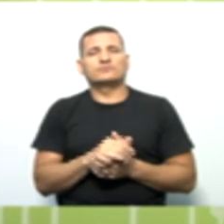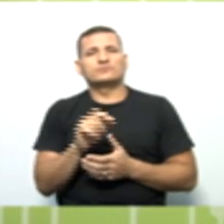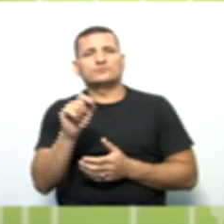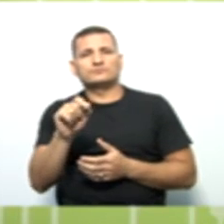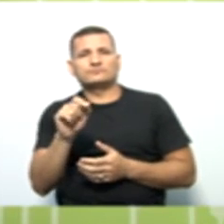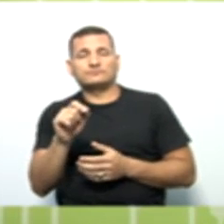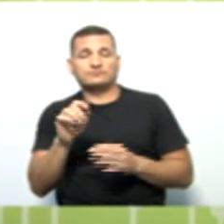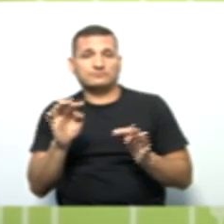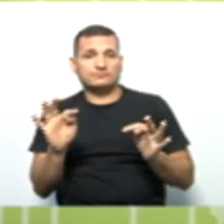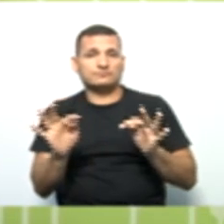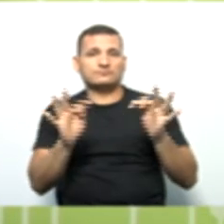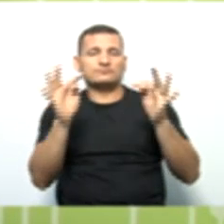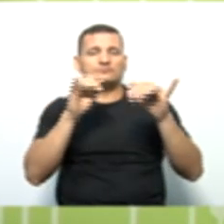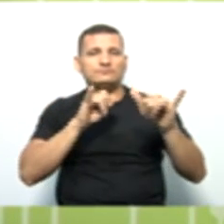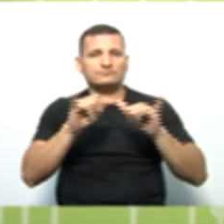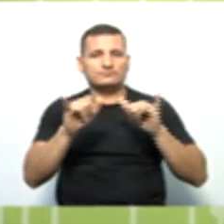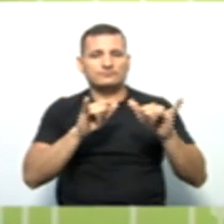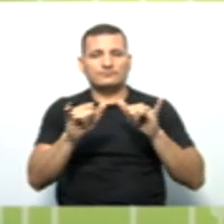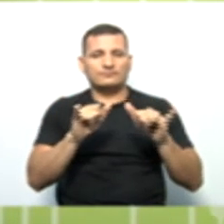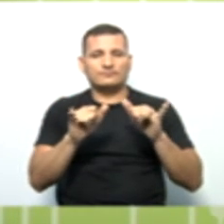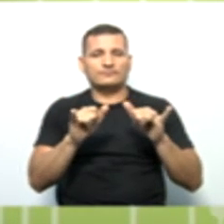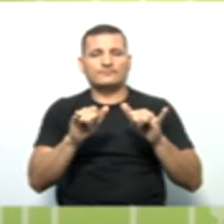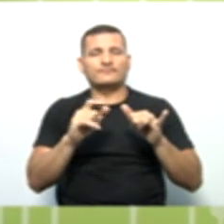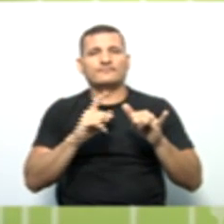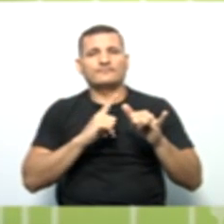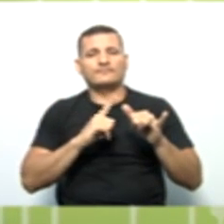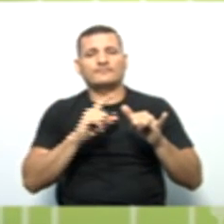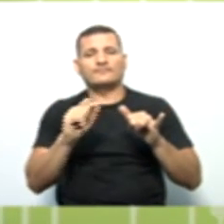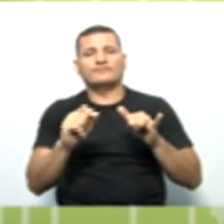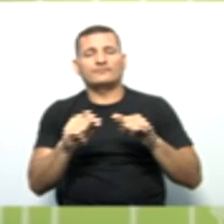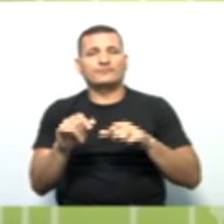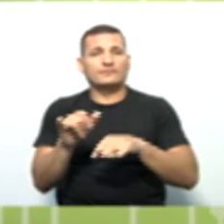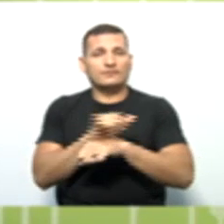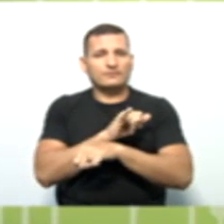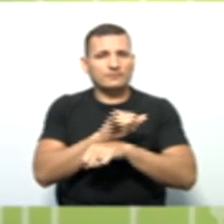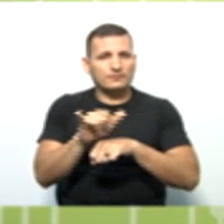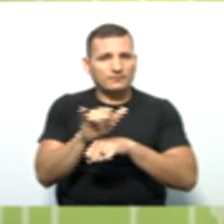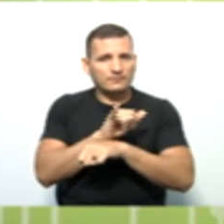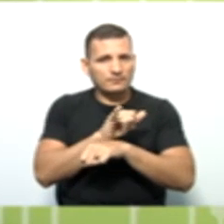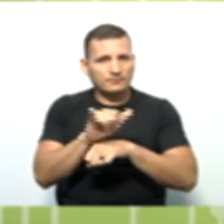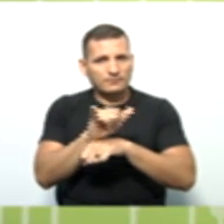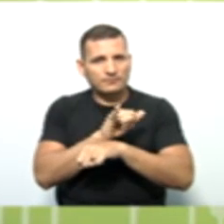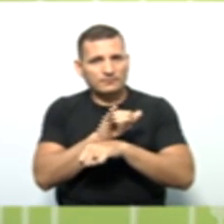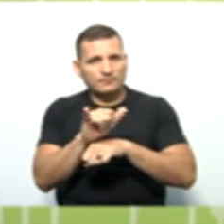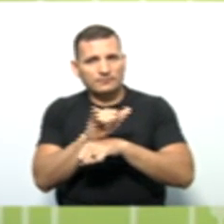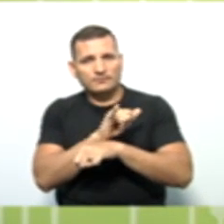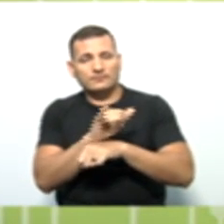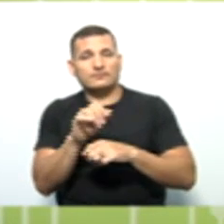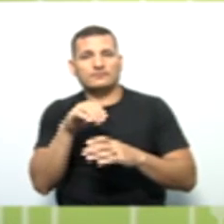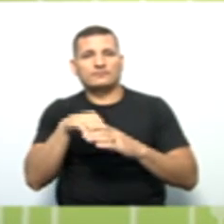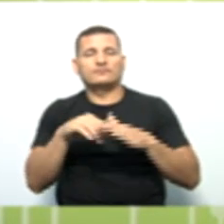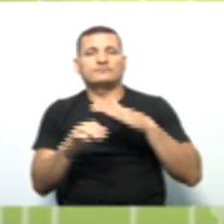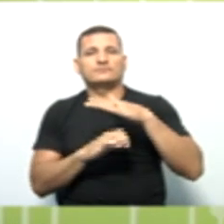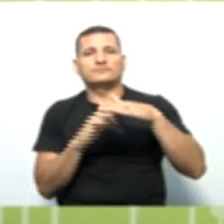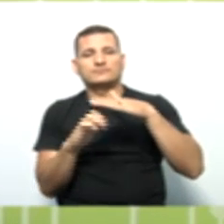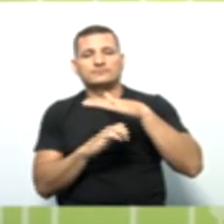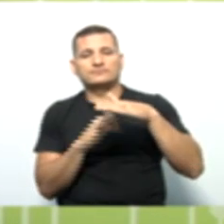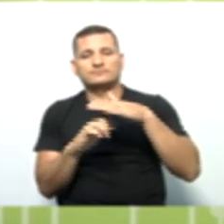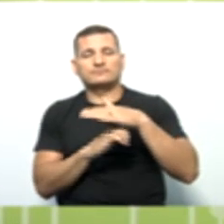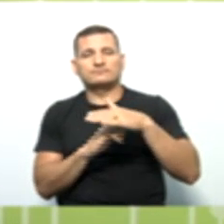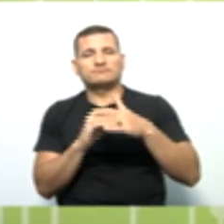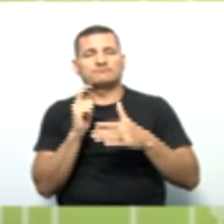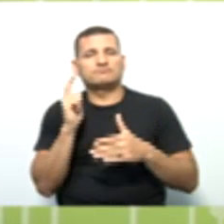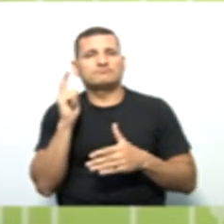a tecnologia da informação ela está alinhada à estratégia organizacional da minha empresa, eu